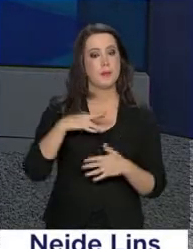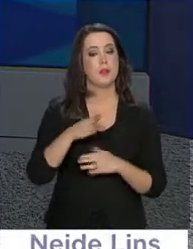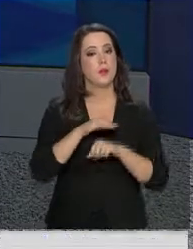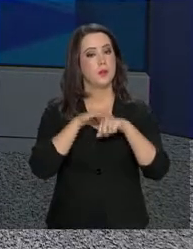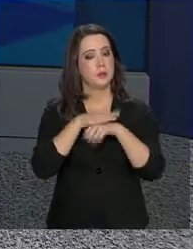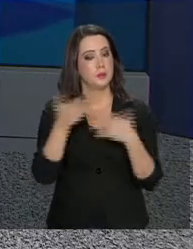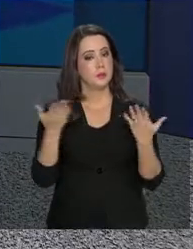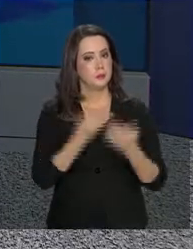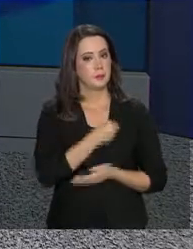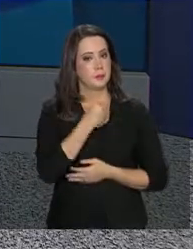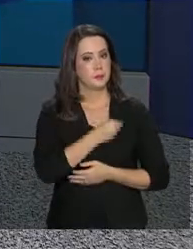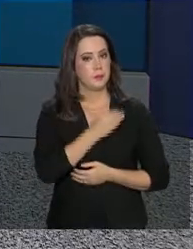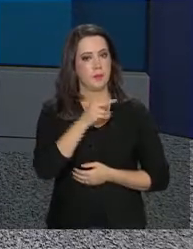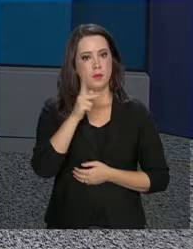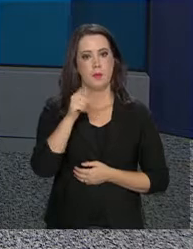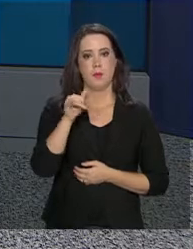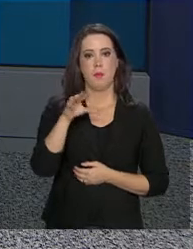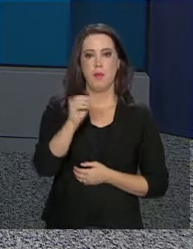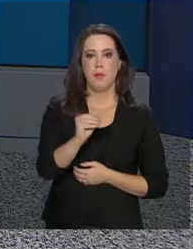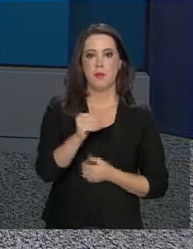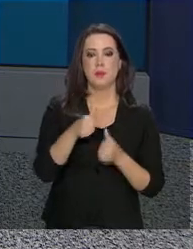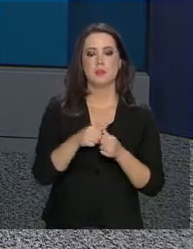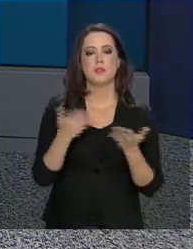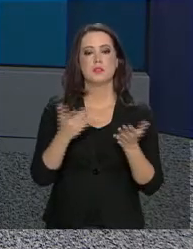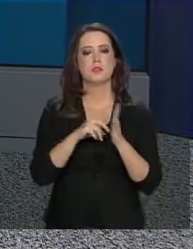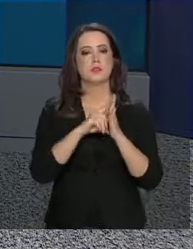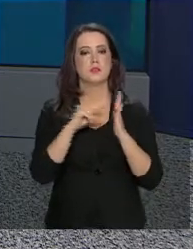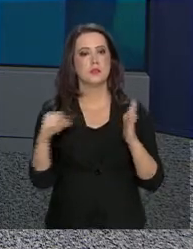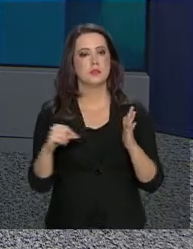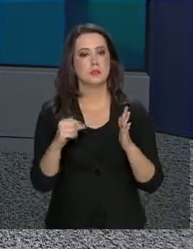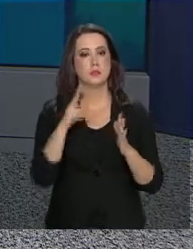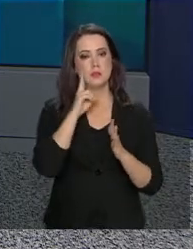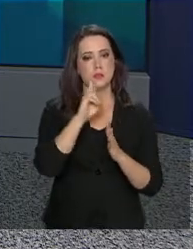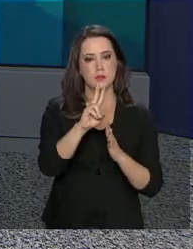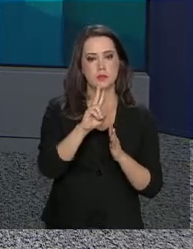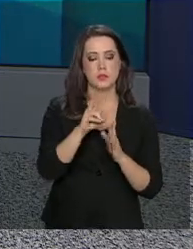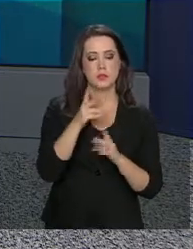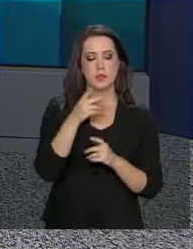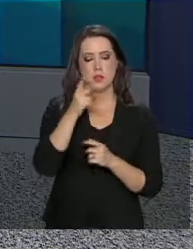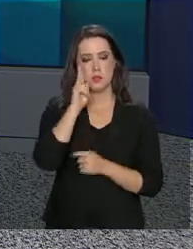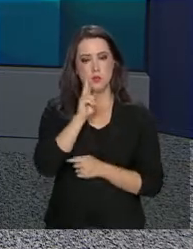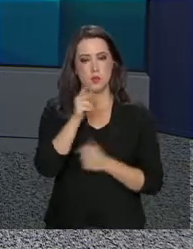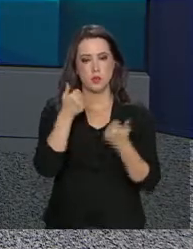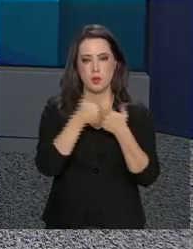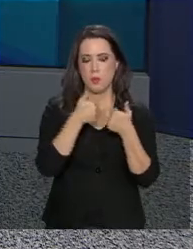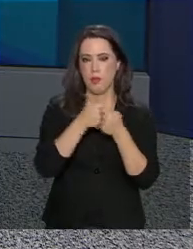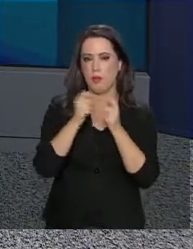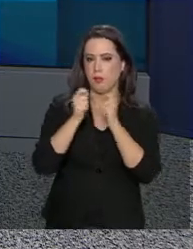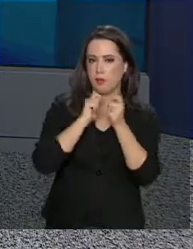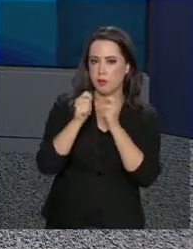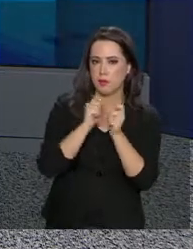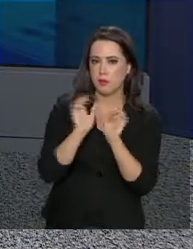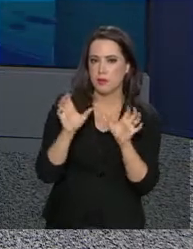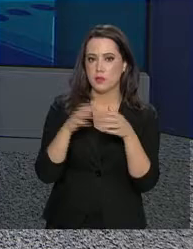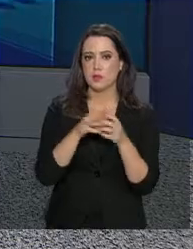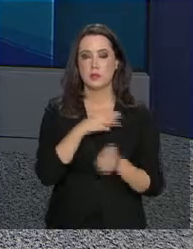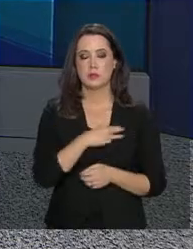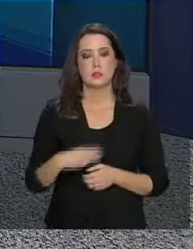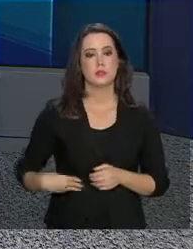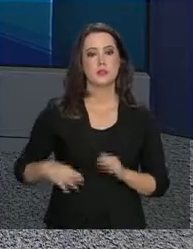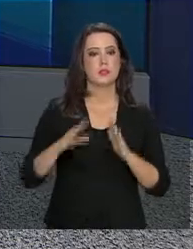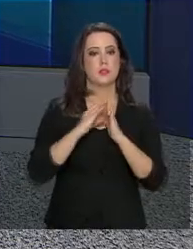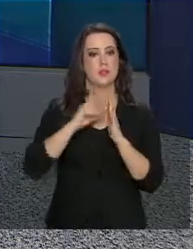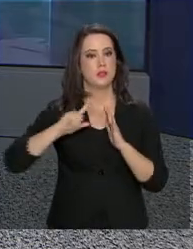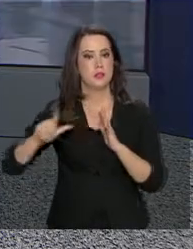conversando ao vivo com o repórter pablo um dia em que está no palácio do planalto e acompanhou a entrevista pouco com o ministro da casa civil